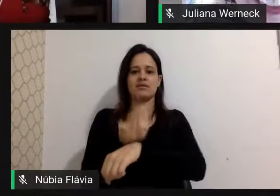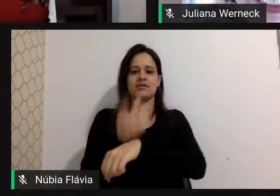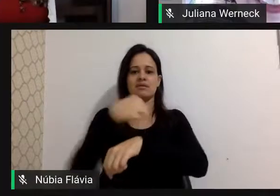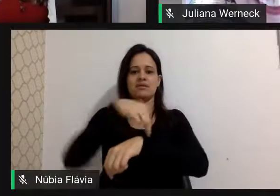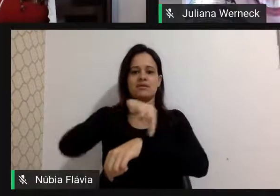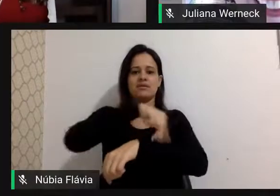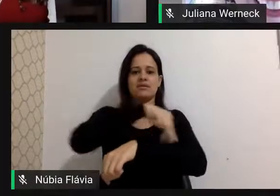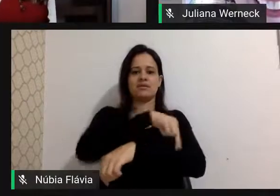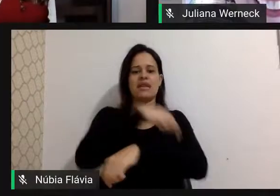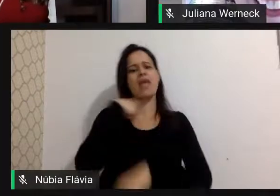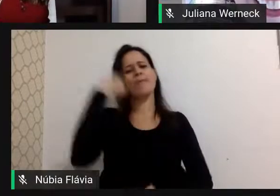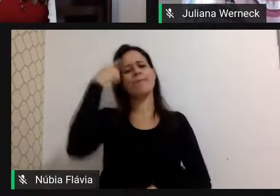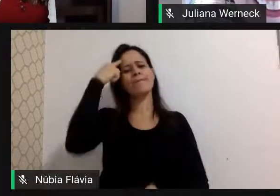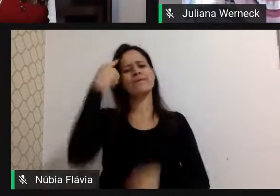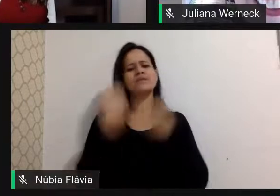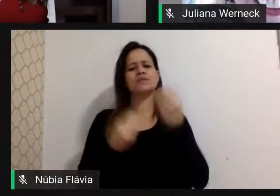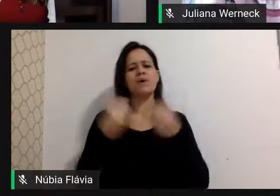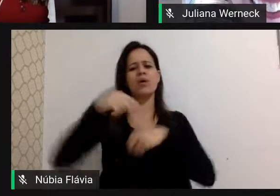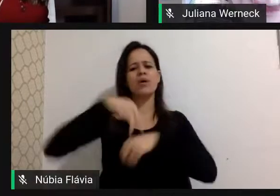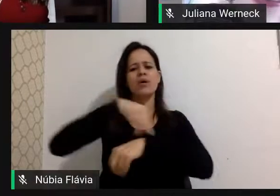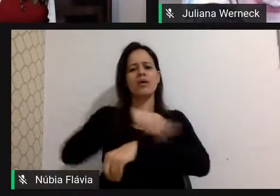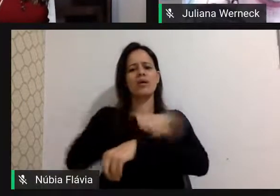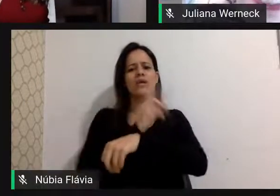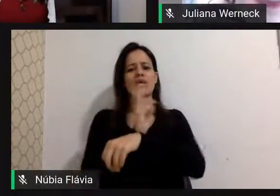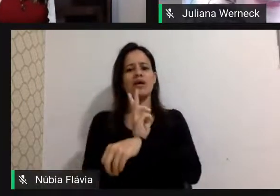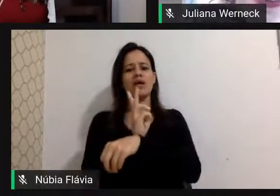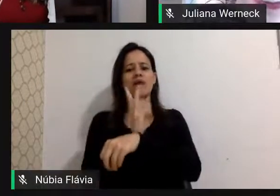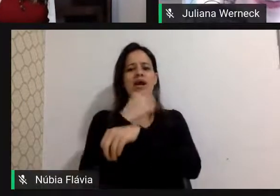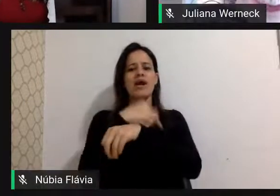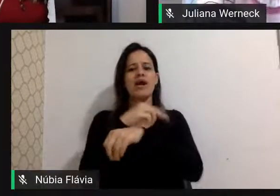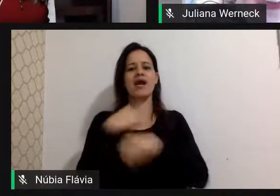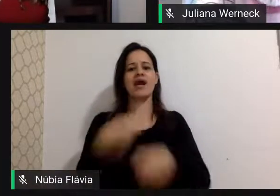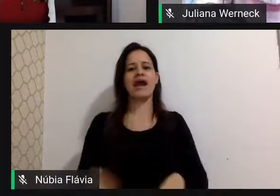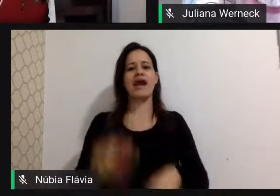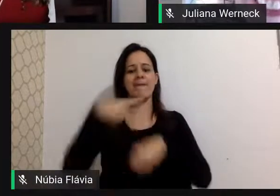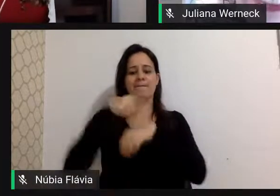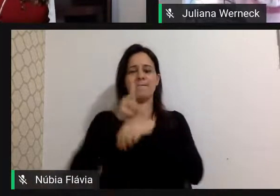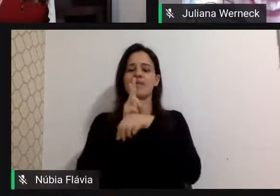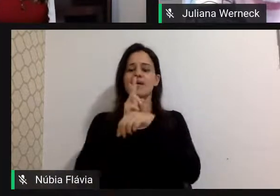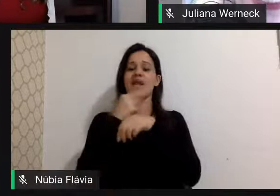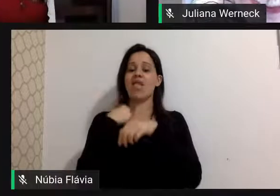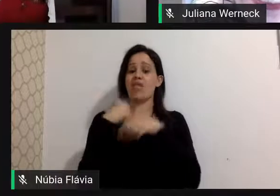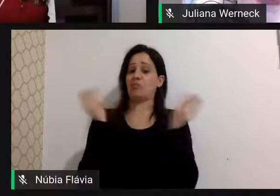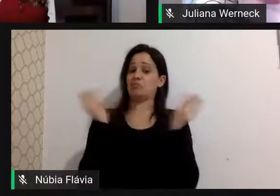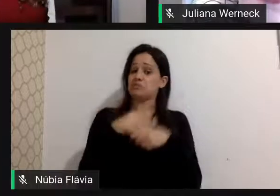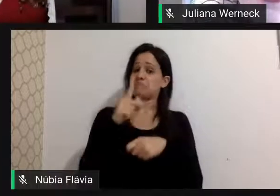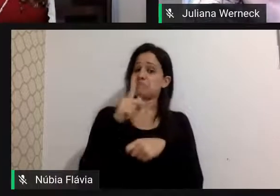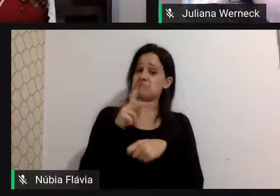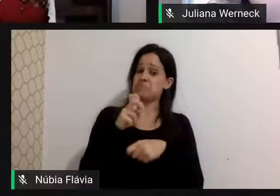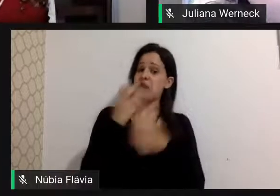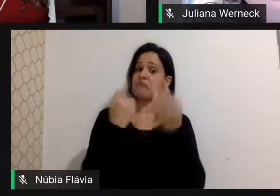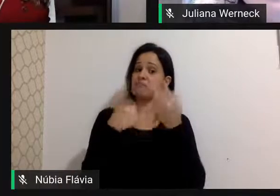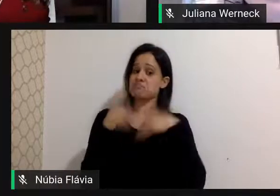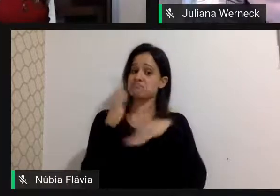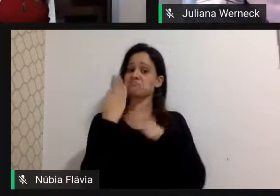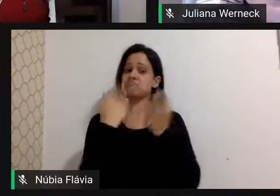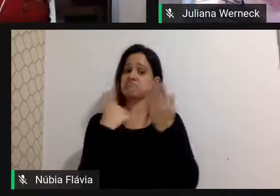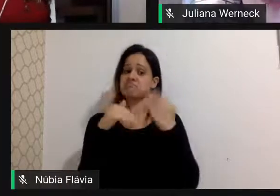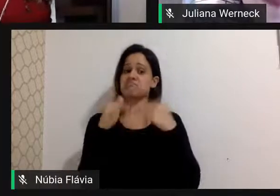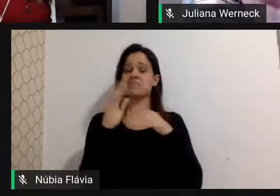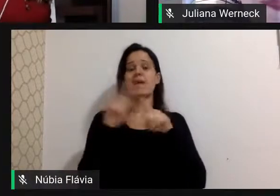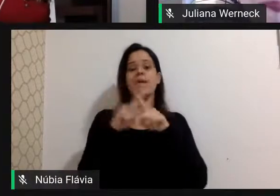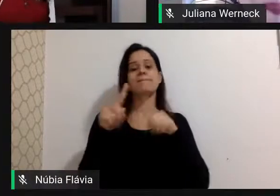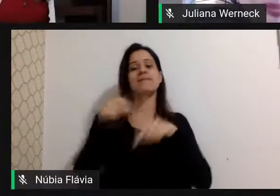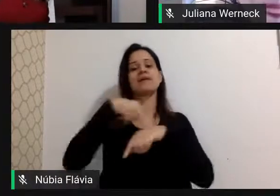Aí eu pensava, poxa, contorcionismo para quem coloca o pé na boca, no cabelo, né? Tá fácil. Só que as balizas